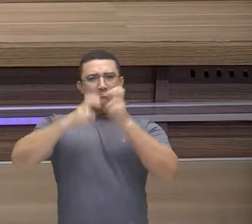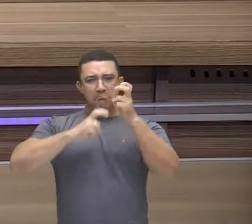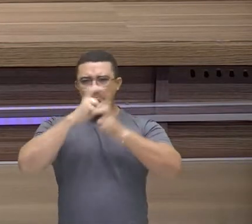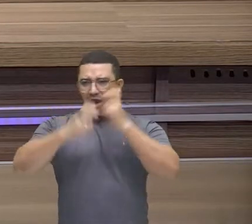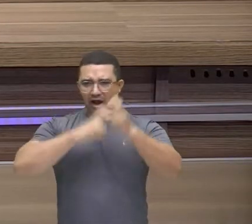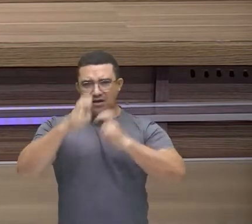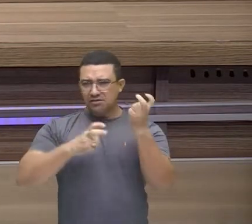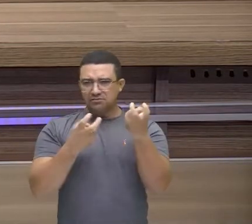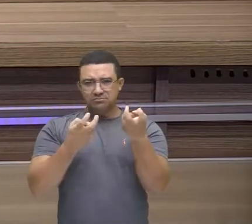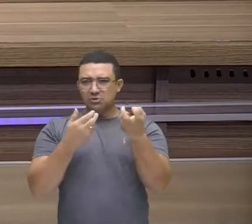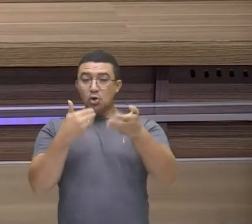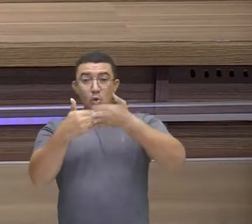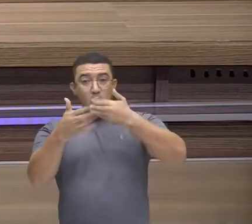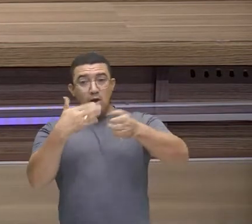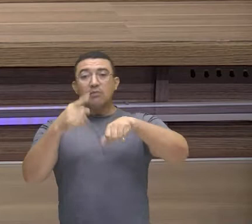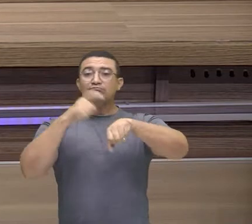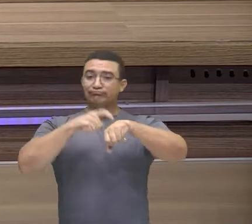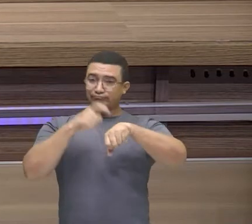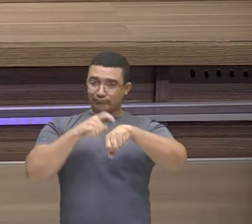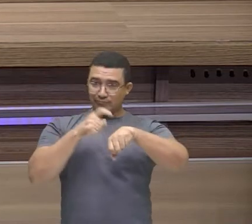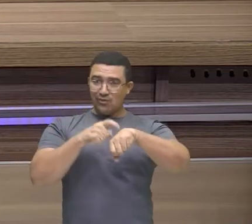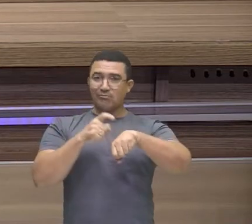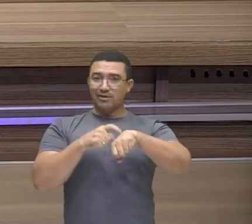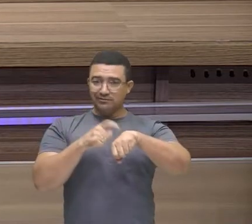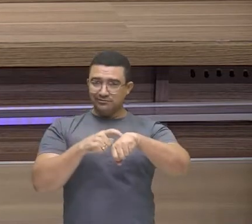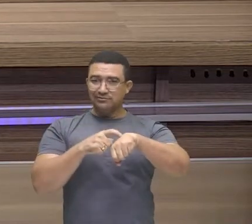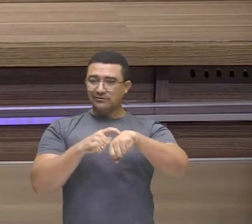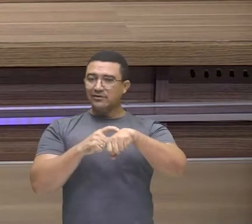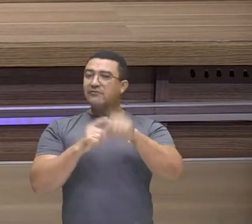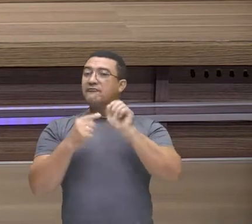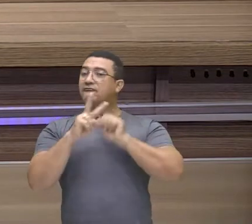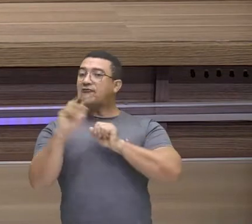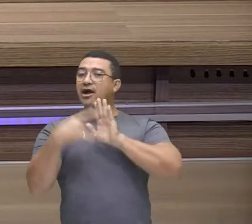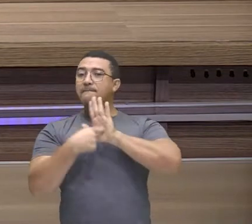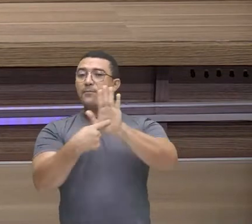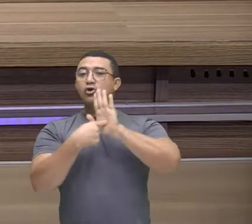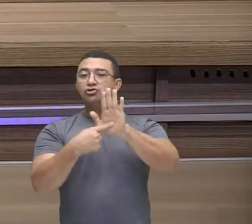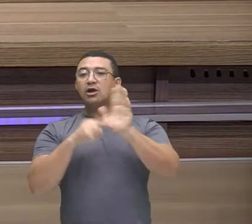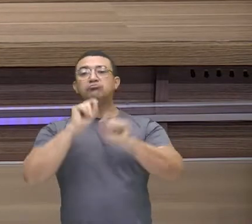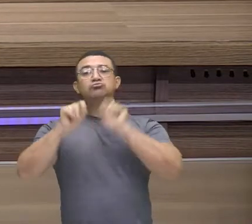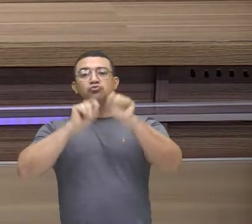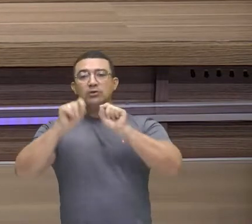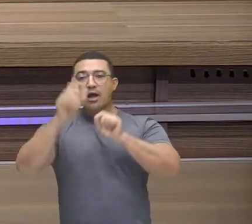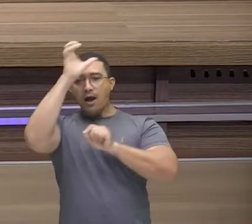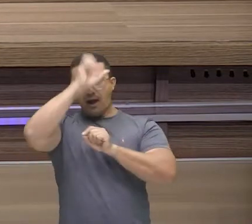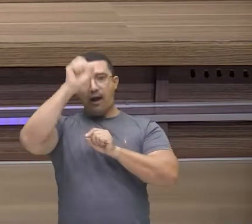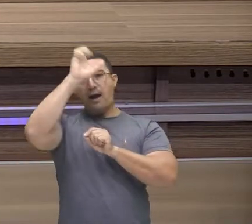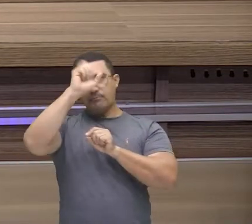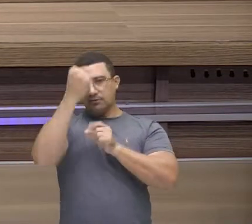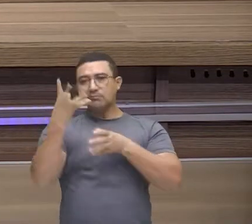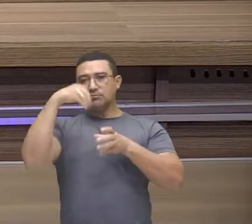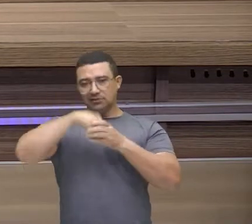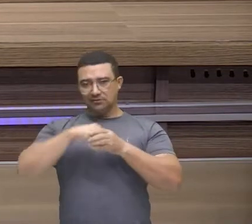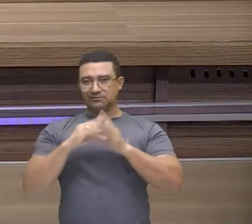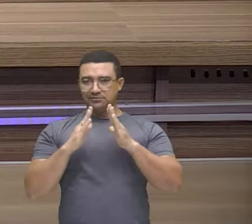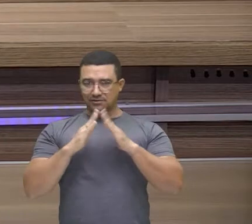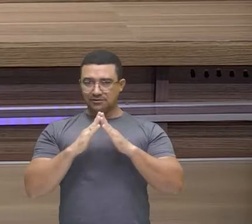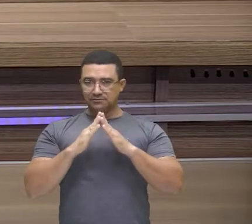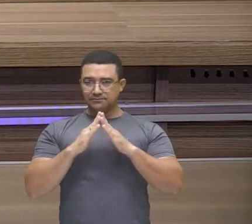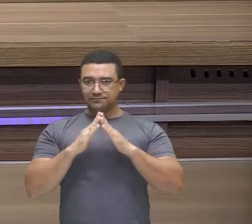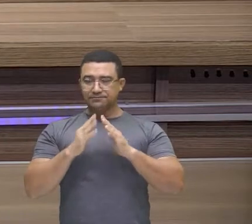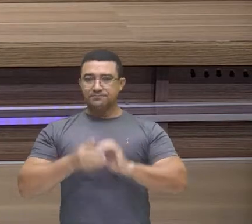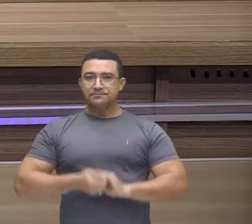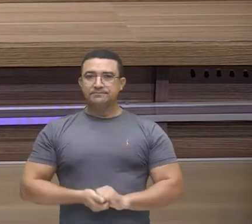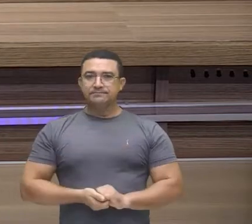momento, nós vamos representar fora aquilo que aprendemos de uma forma ou de outra dentro de casa. Então,